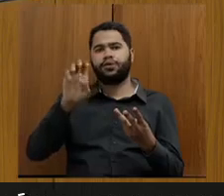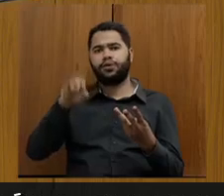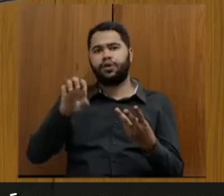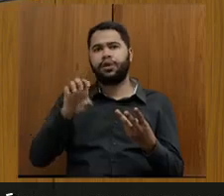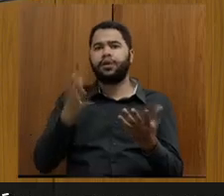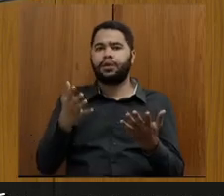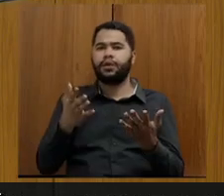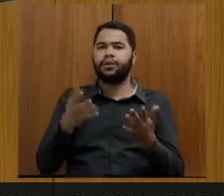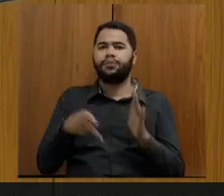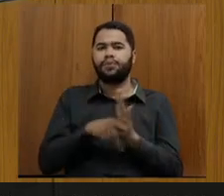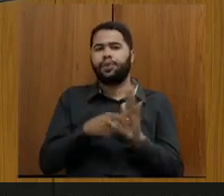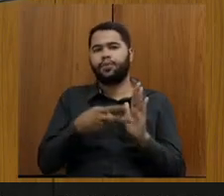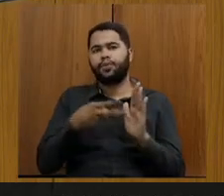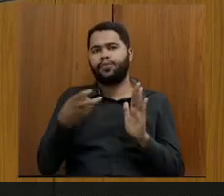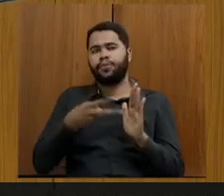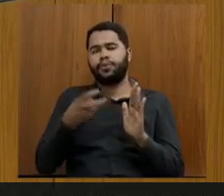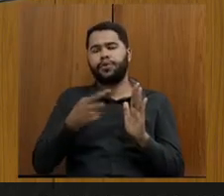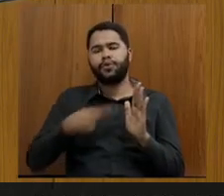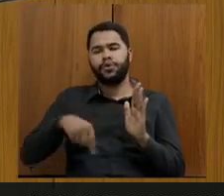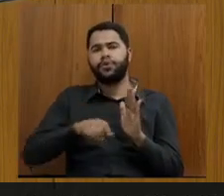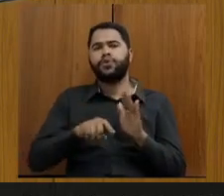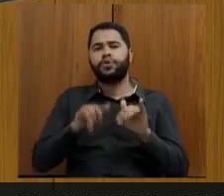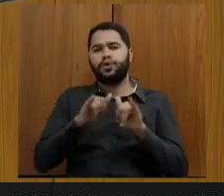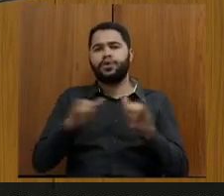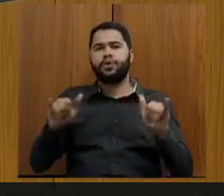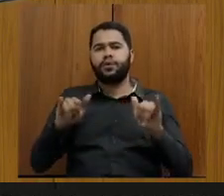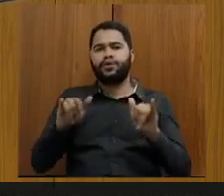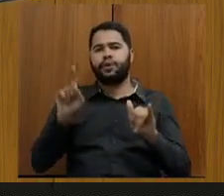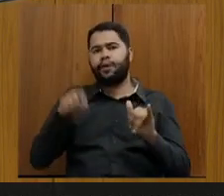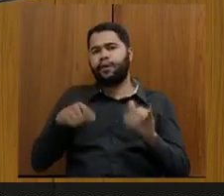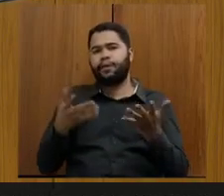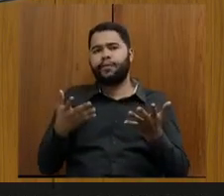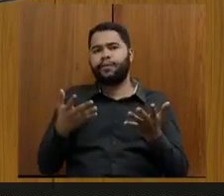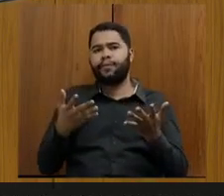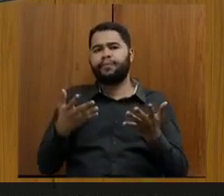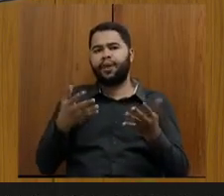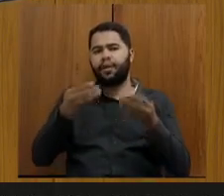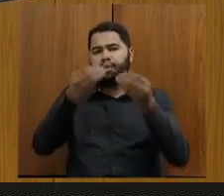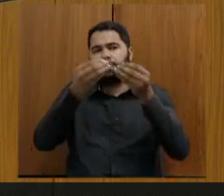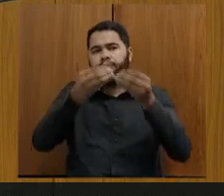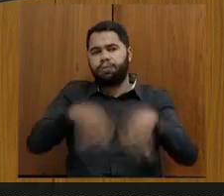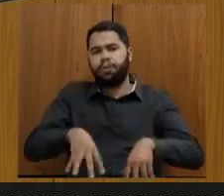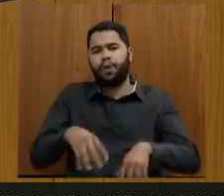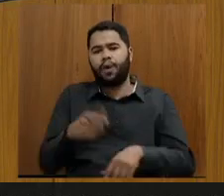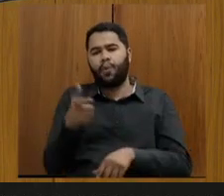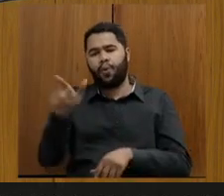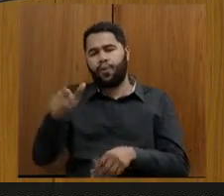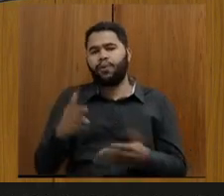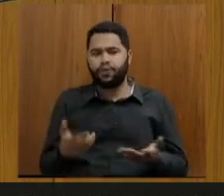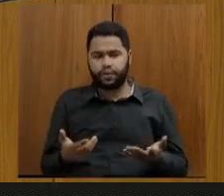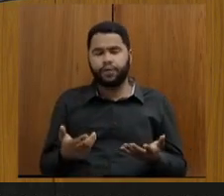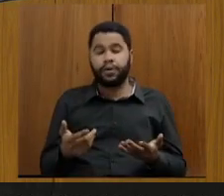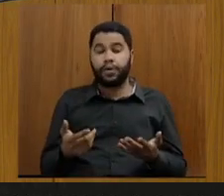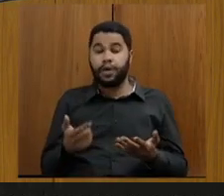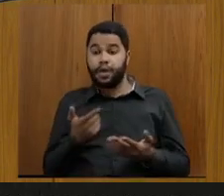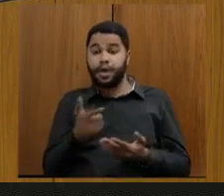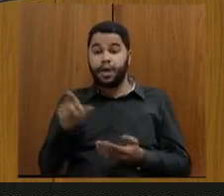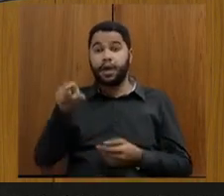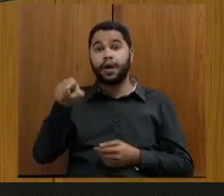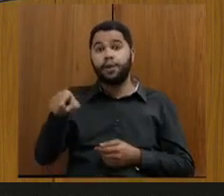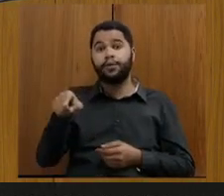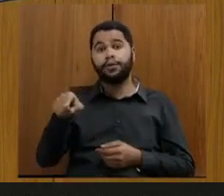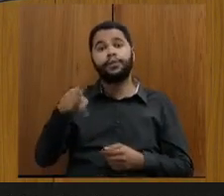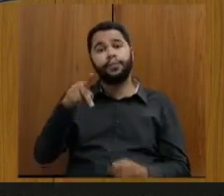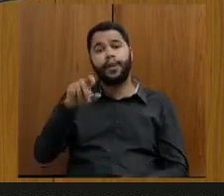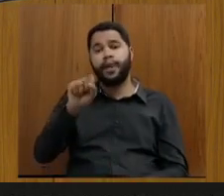que tá fazendo a interpretação que nós chamamos o direito de malaparte para prejudicar a outra parte e a outra parte é